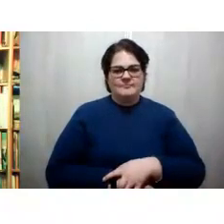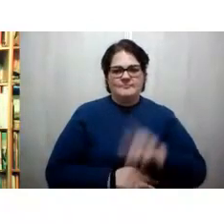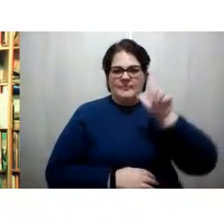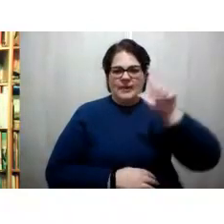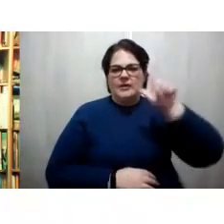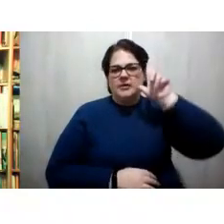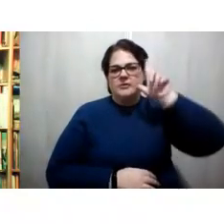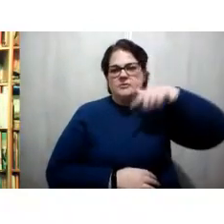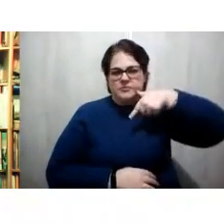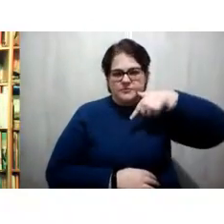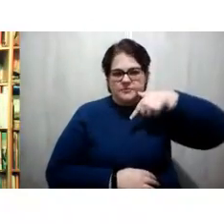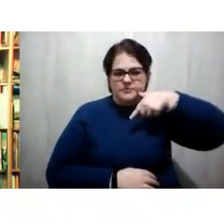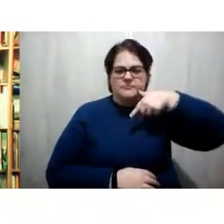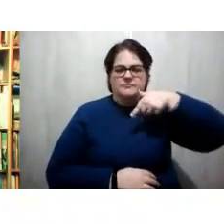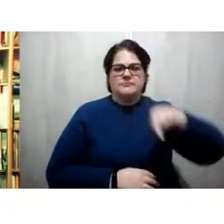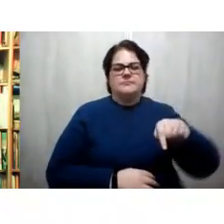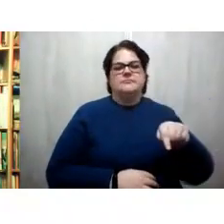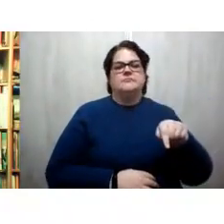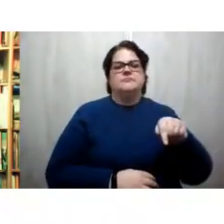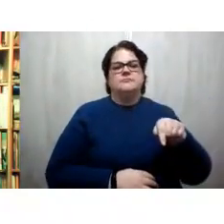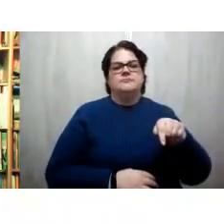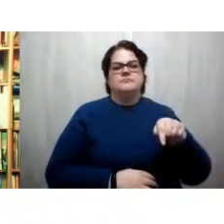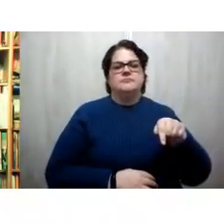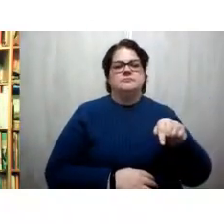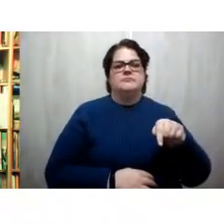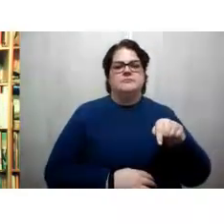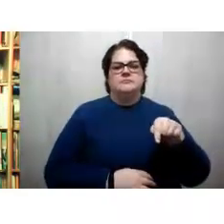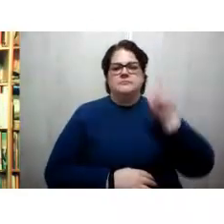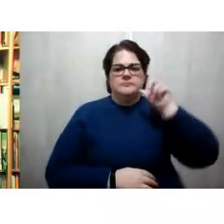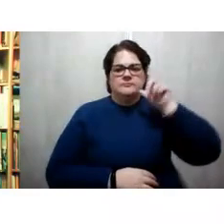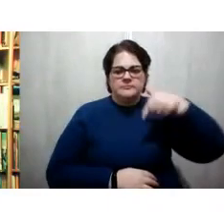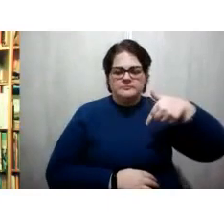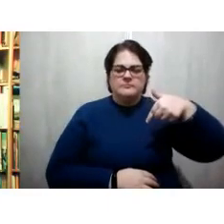para baixo, se transforma num